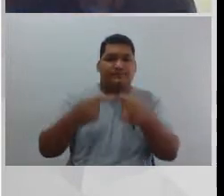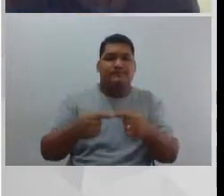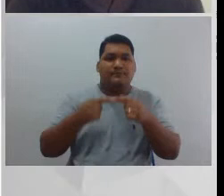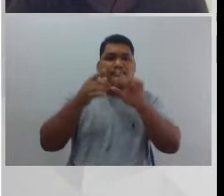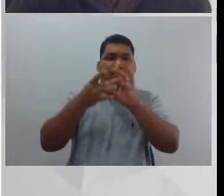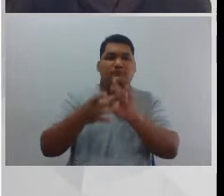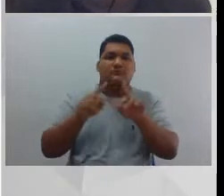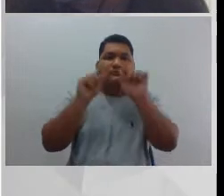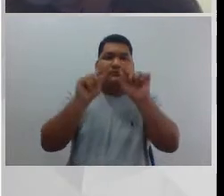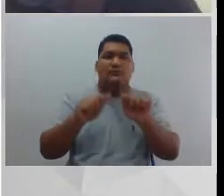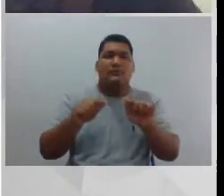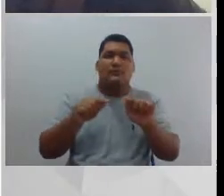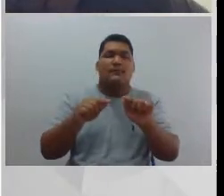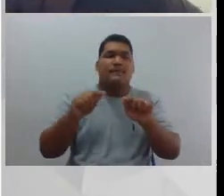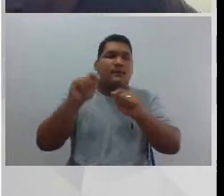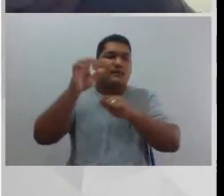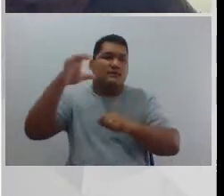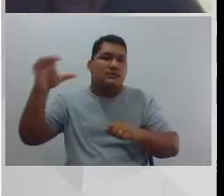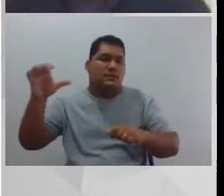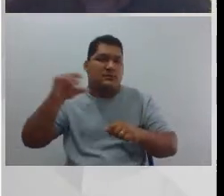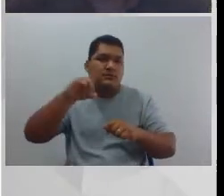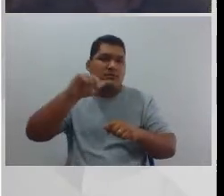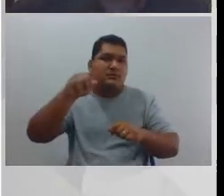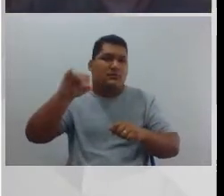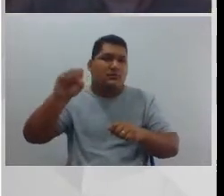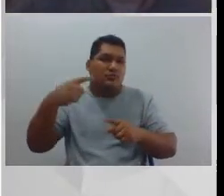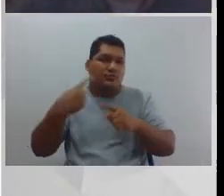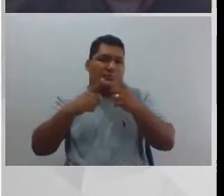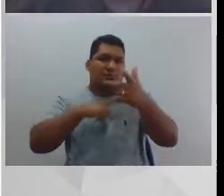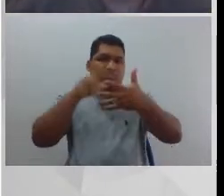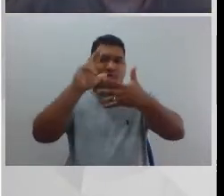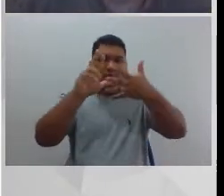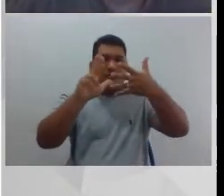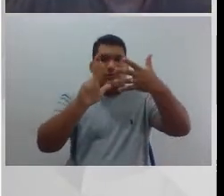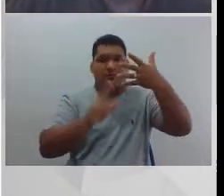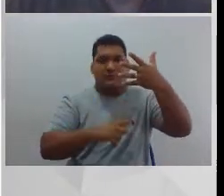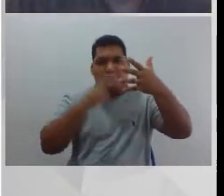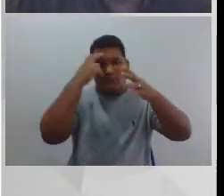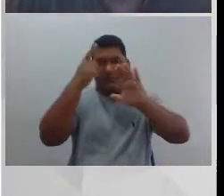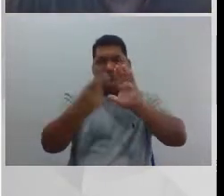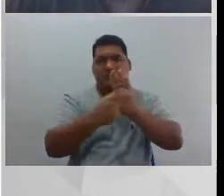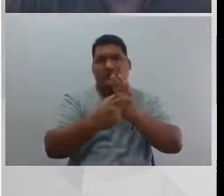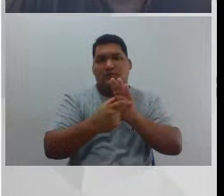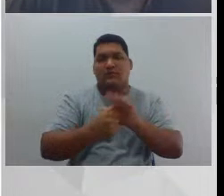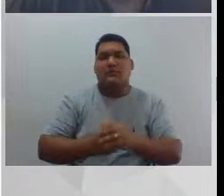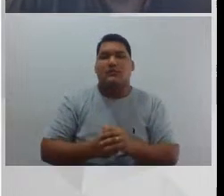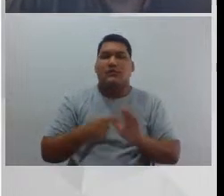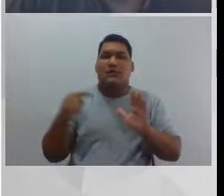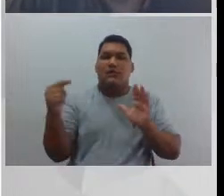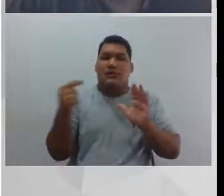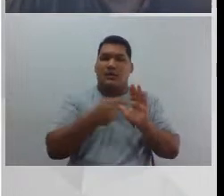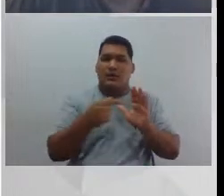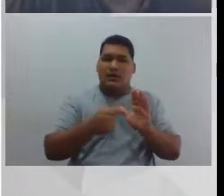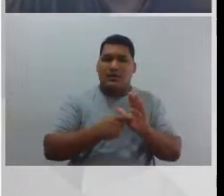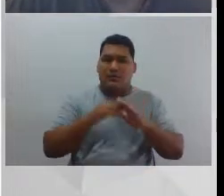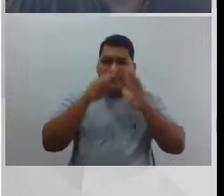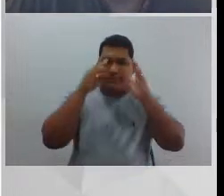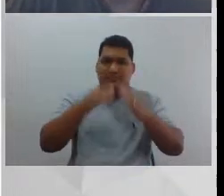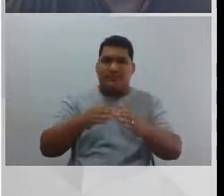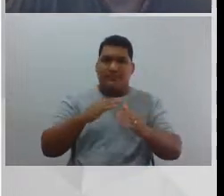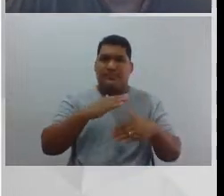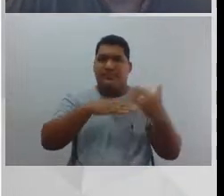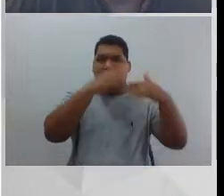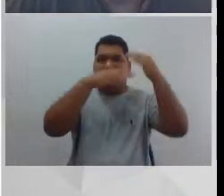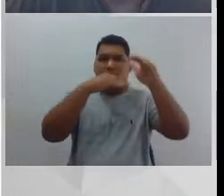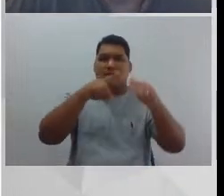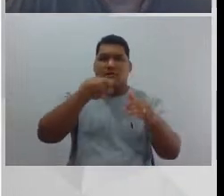existem vários métodos da inteligência artificial, né, que aprendem ou processam dados,